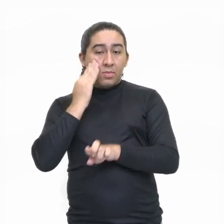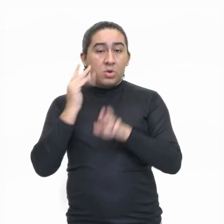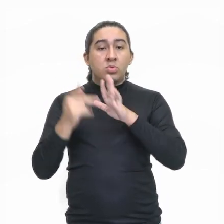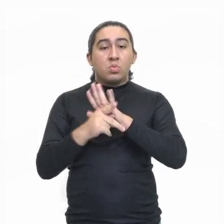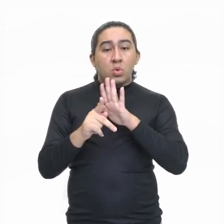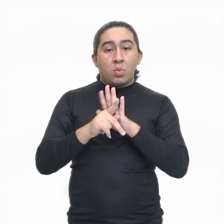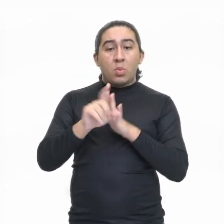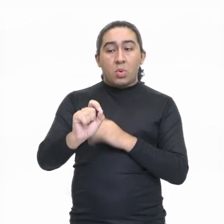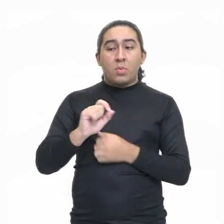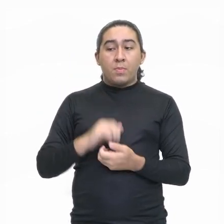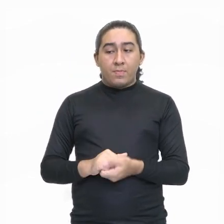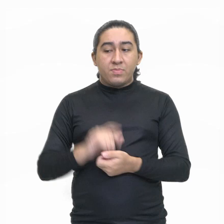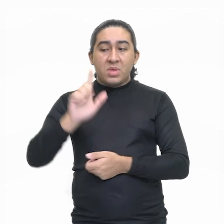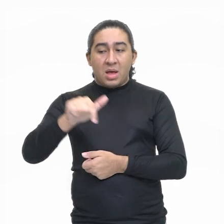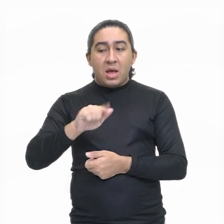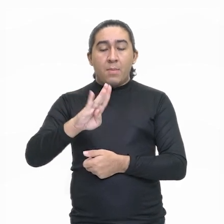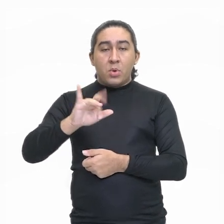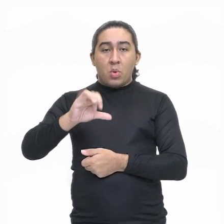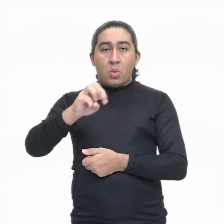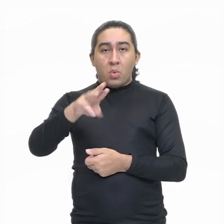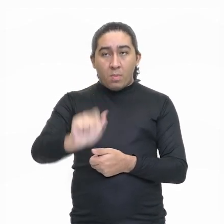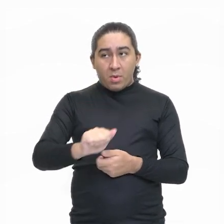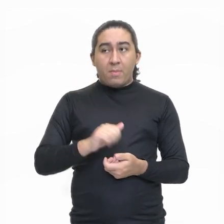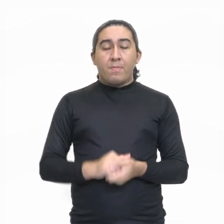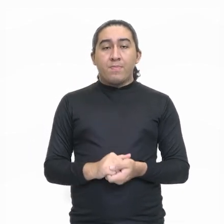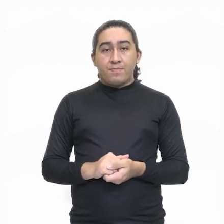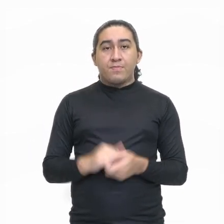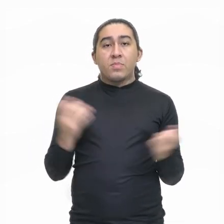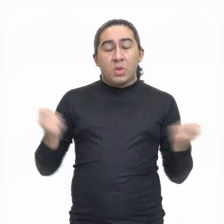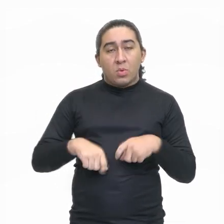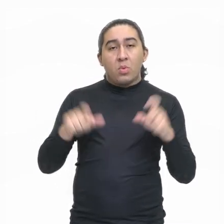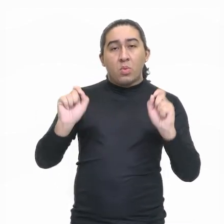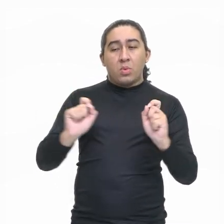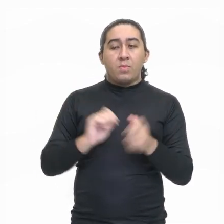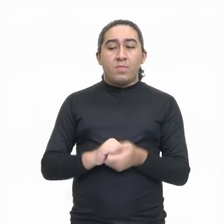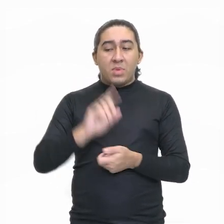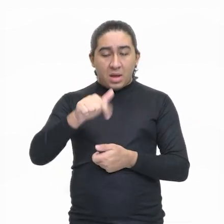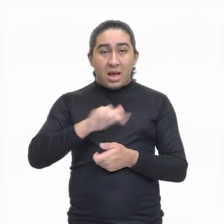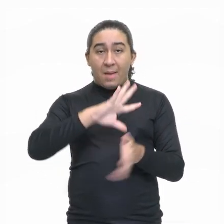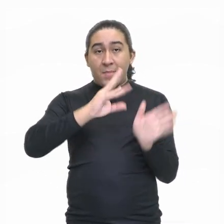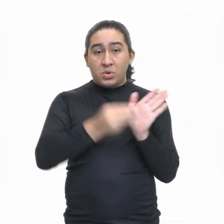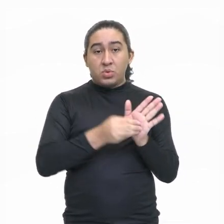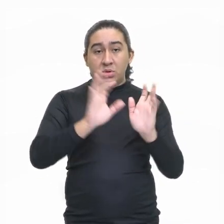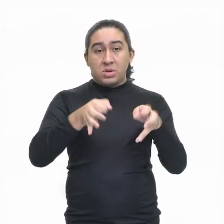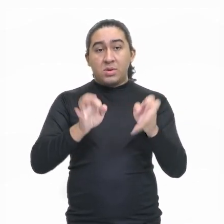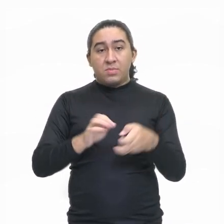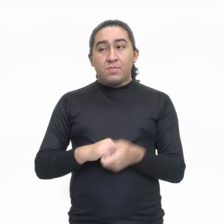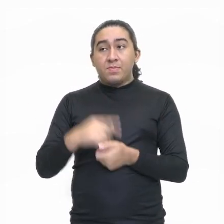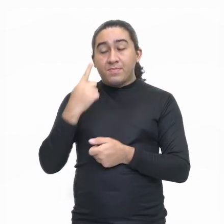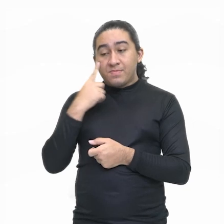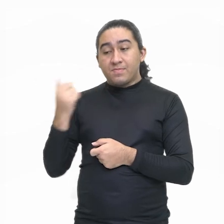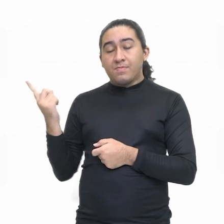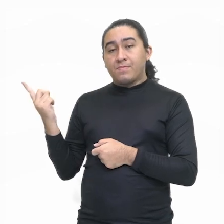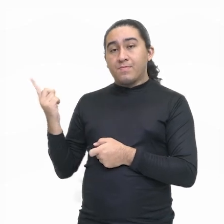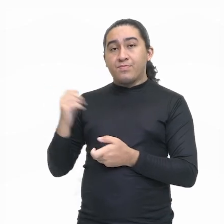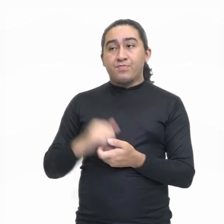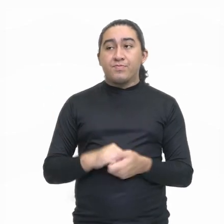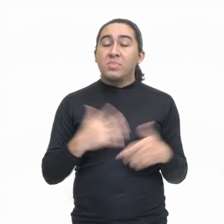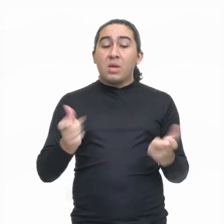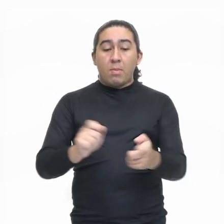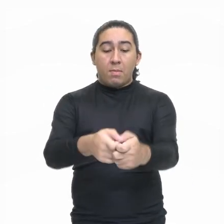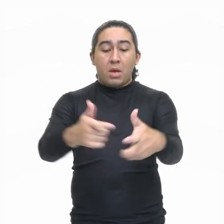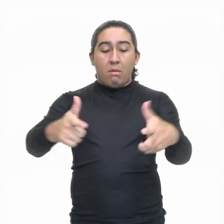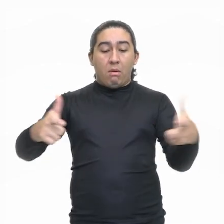bioma, tá, eles compõem ali o bioma Amazônia. Vamos ver que a extensão do bioma